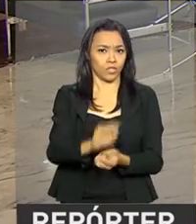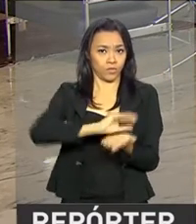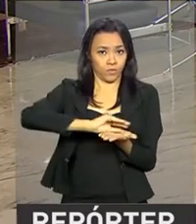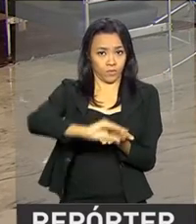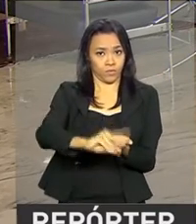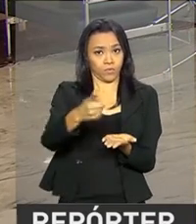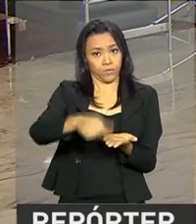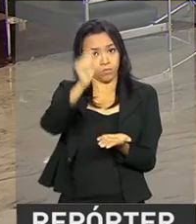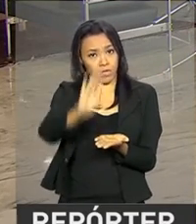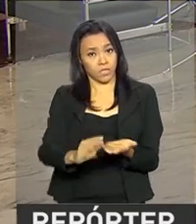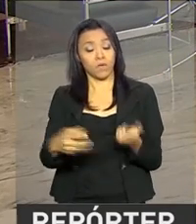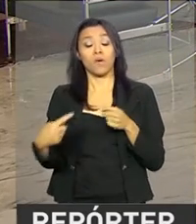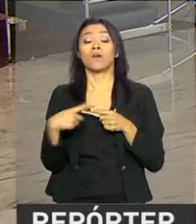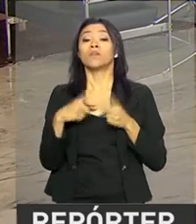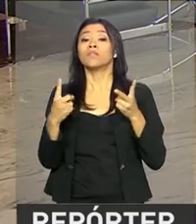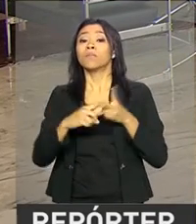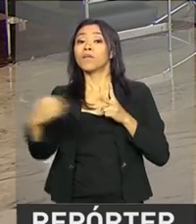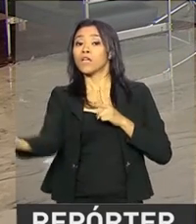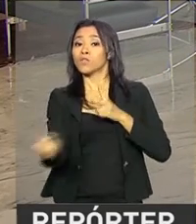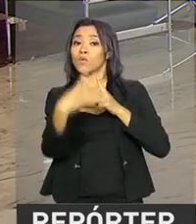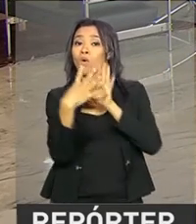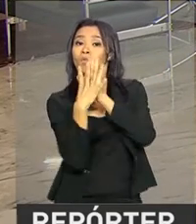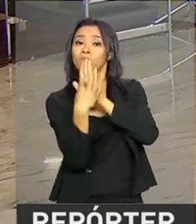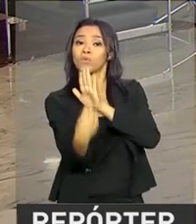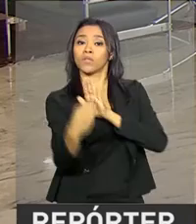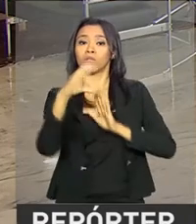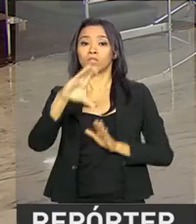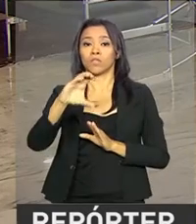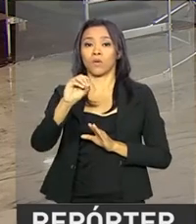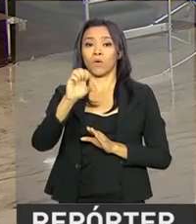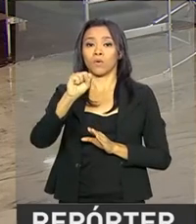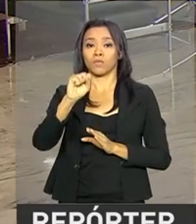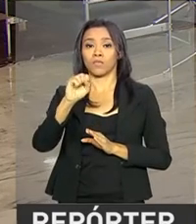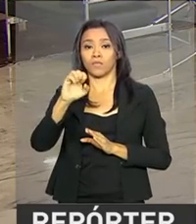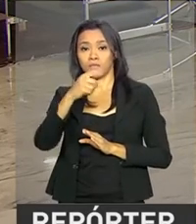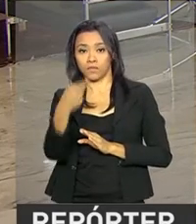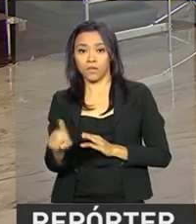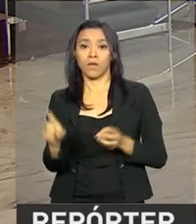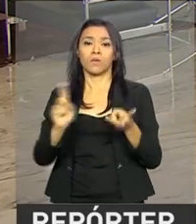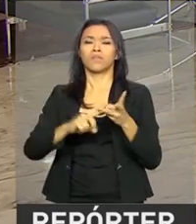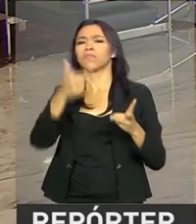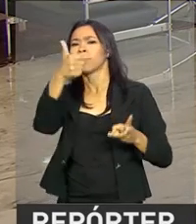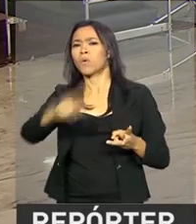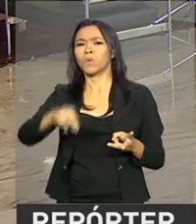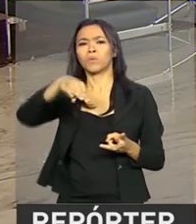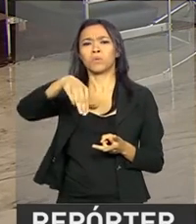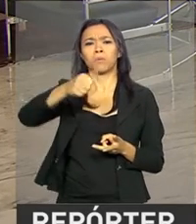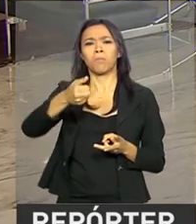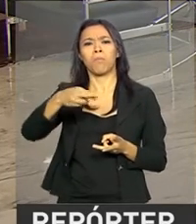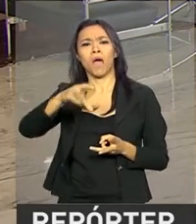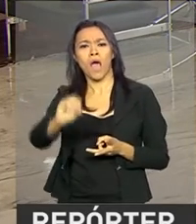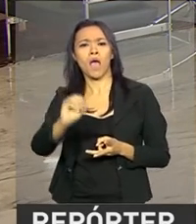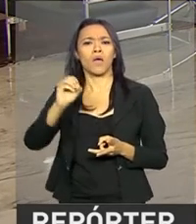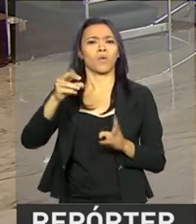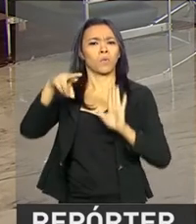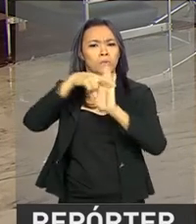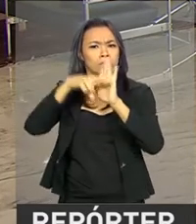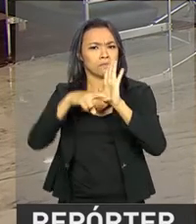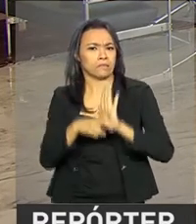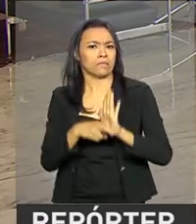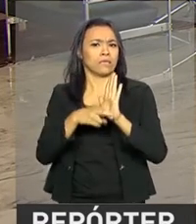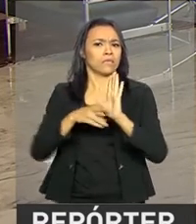novas concessões quer dizer como atrair investimentos para brasil e também a revisão do marco regulatório quer dizer como dar mais segurança jurídica